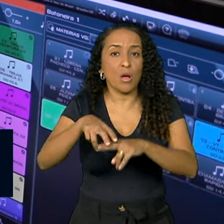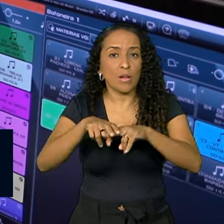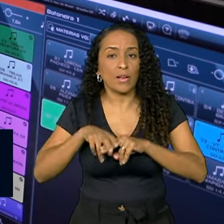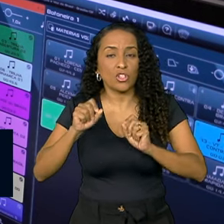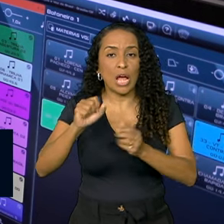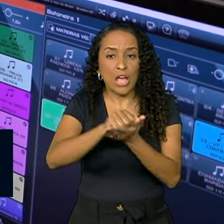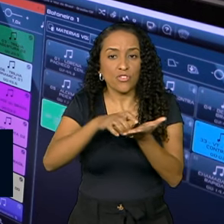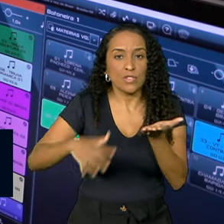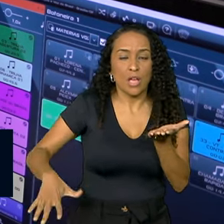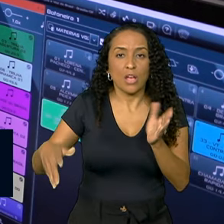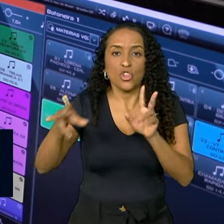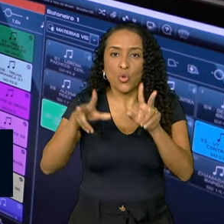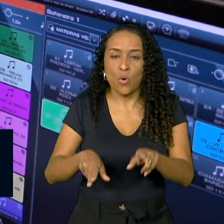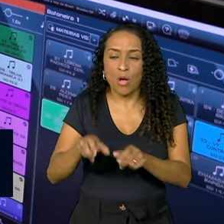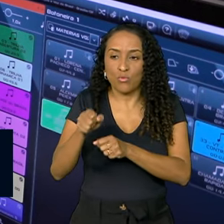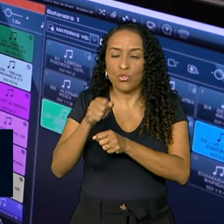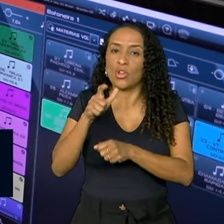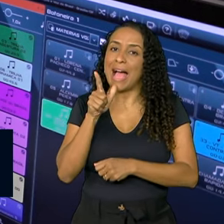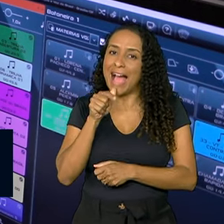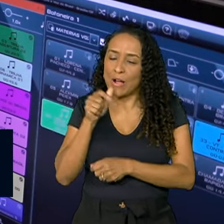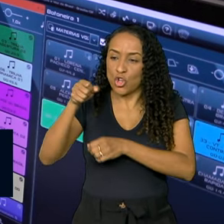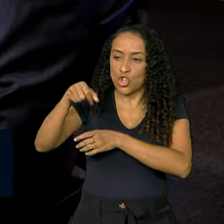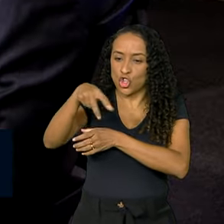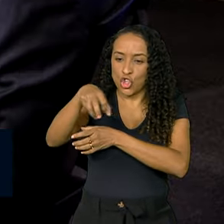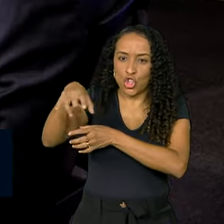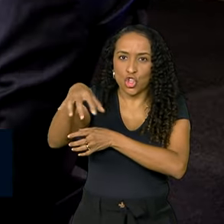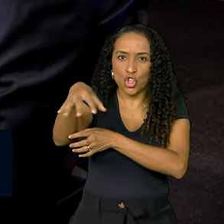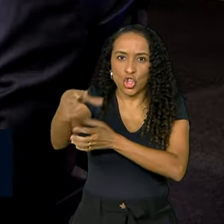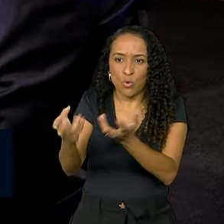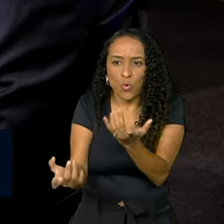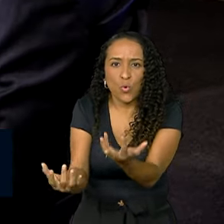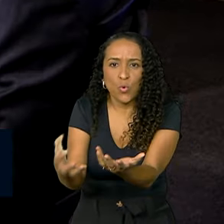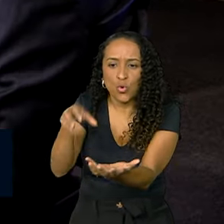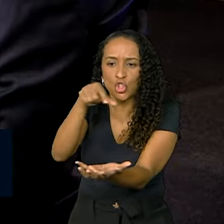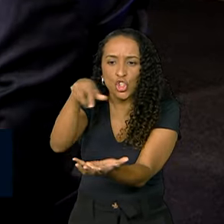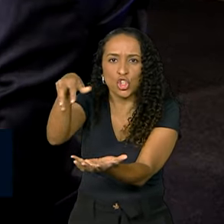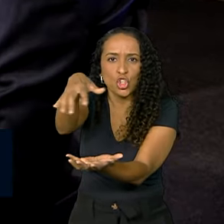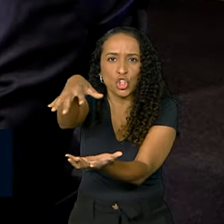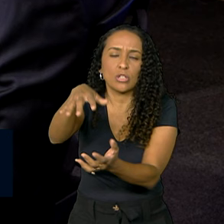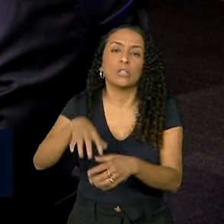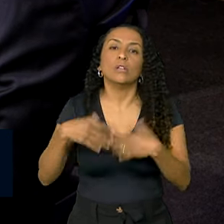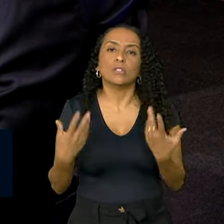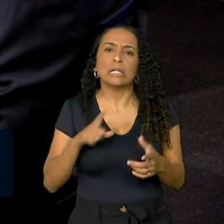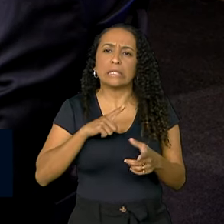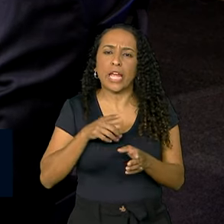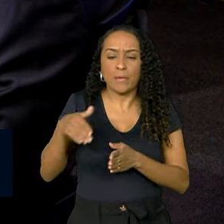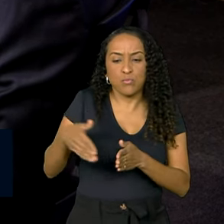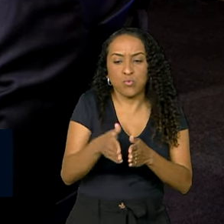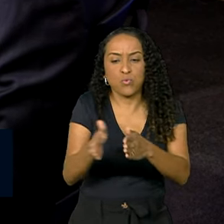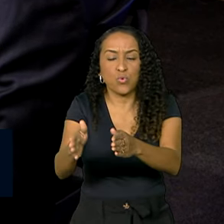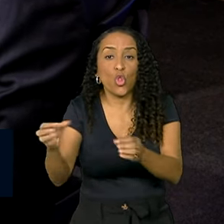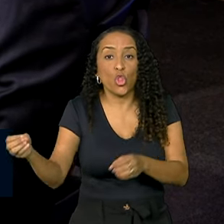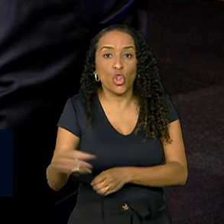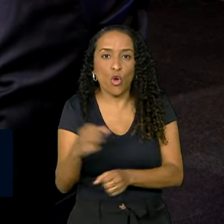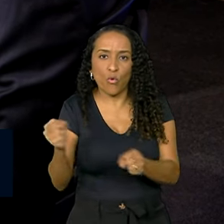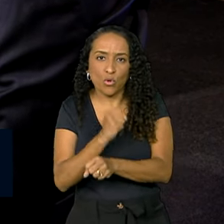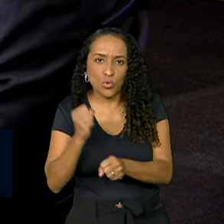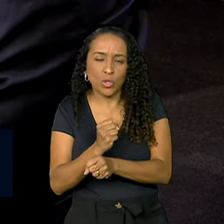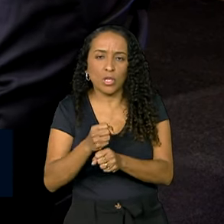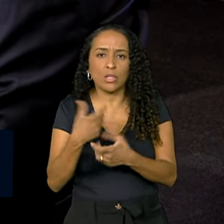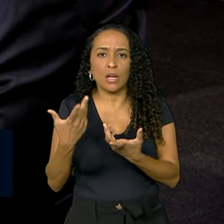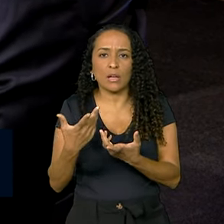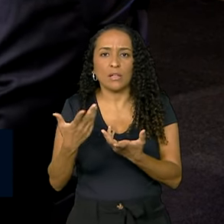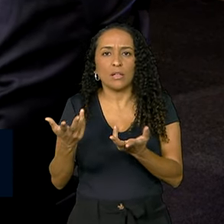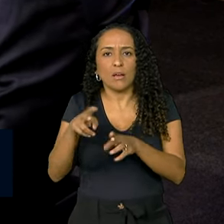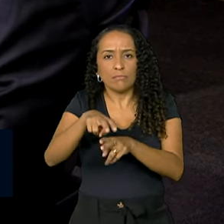de atividades como a irrigação por exemplo secretária existem também novos Ramis sendo construídos a partir dos eixos principais o senhor